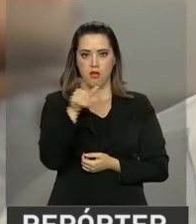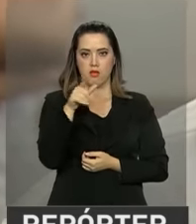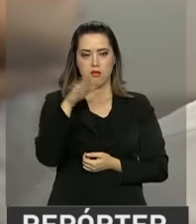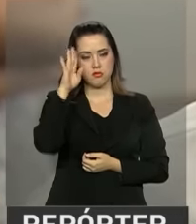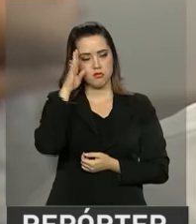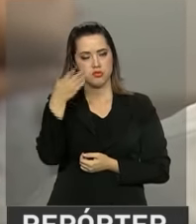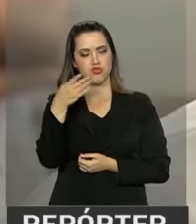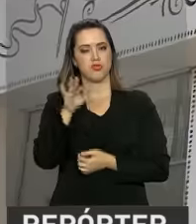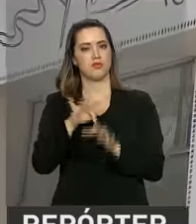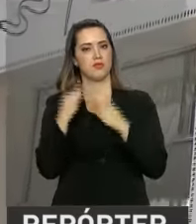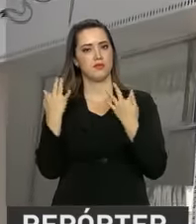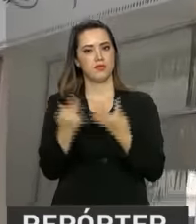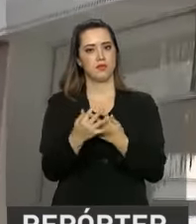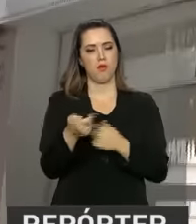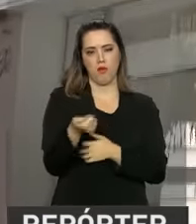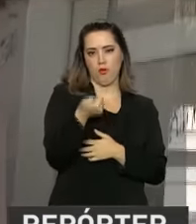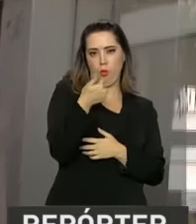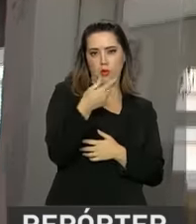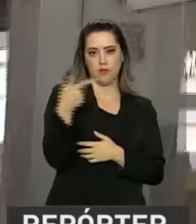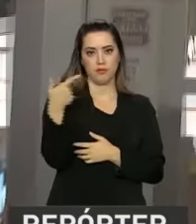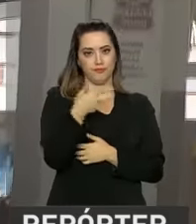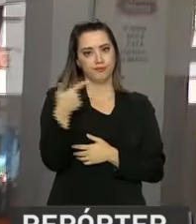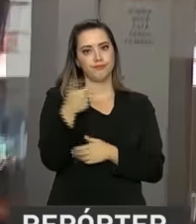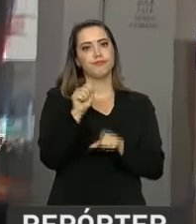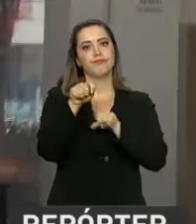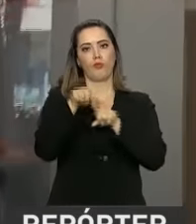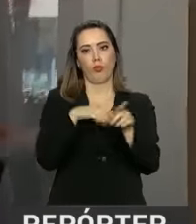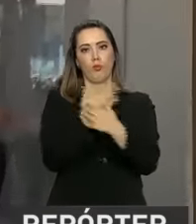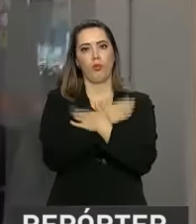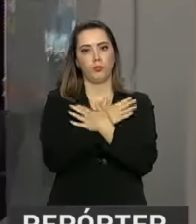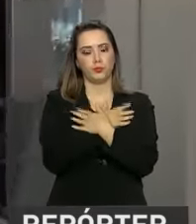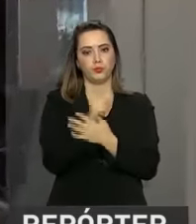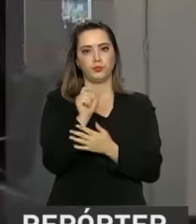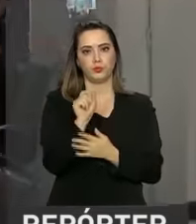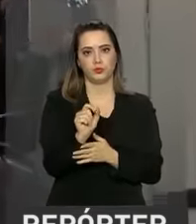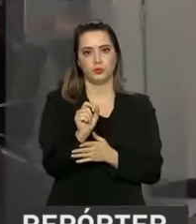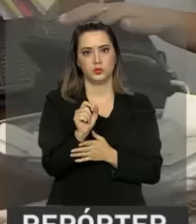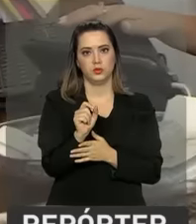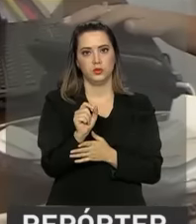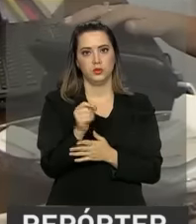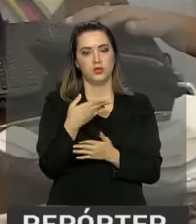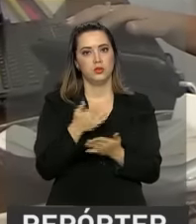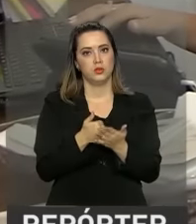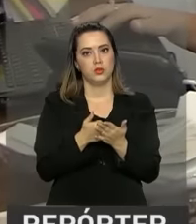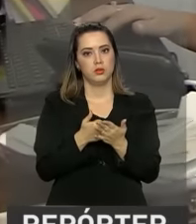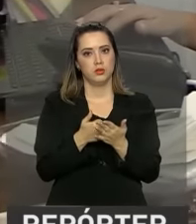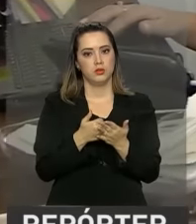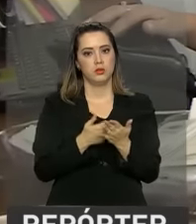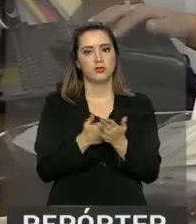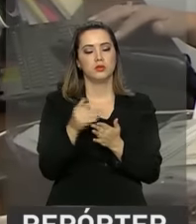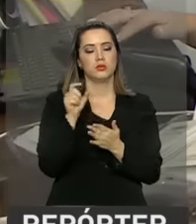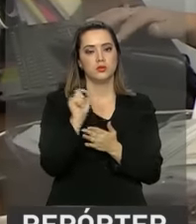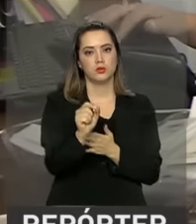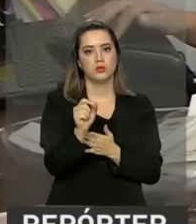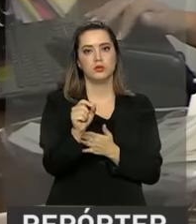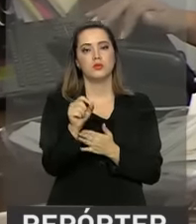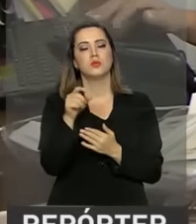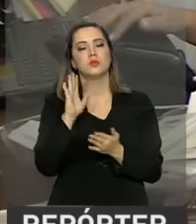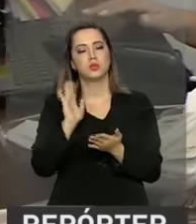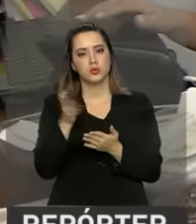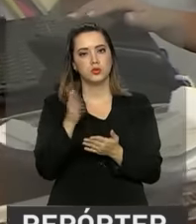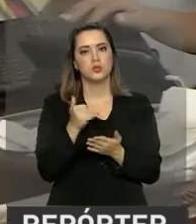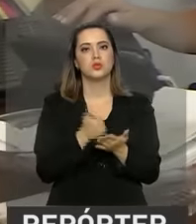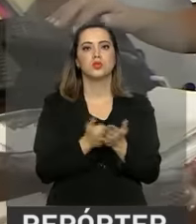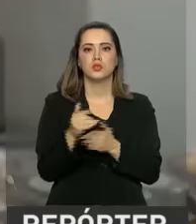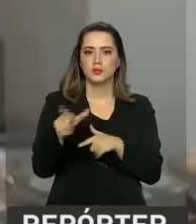Ela estava há quase 2 meses sem trabalhar quando soube de uma vaga nesta loja de bolos. Fez uma entrevista e no dia seguinte já